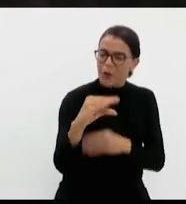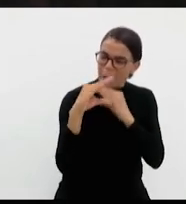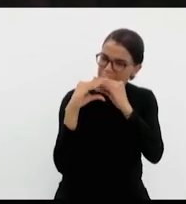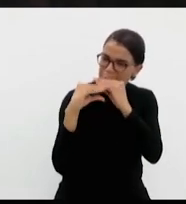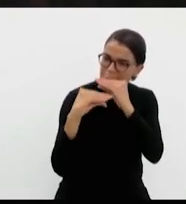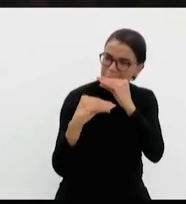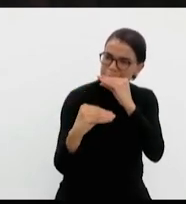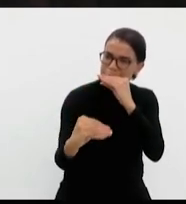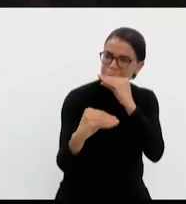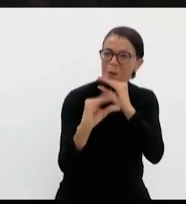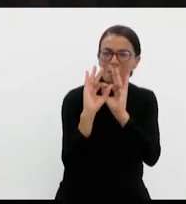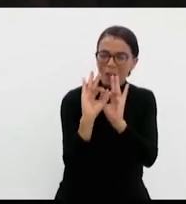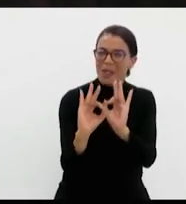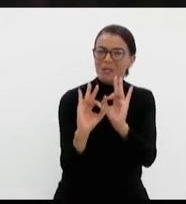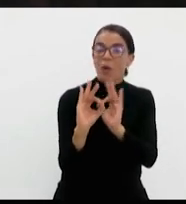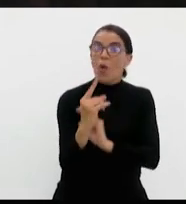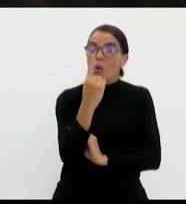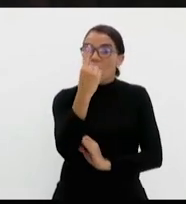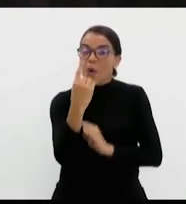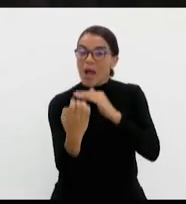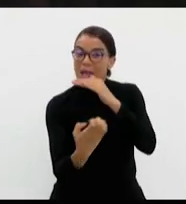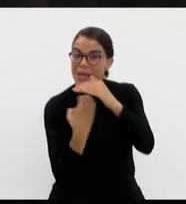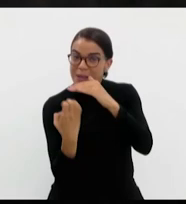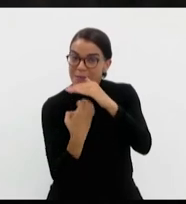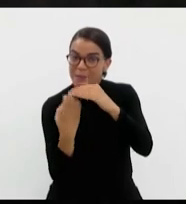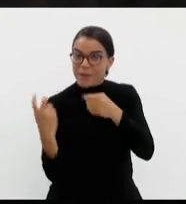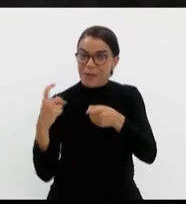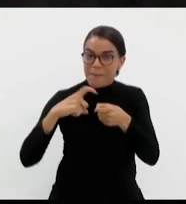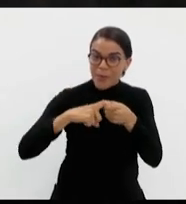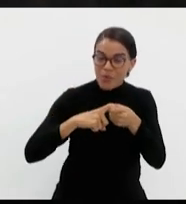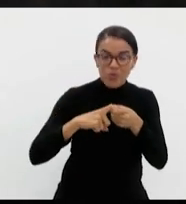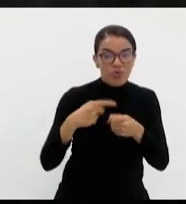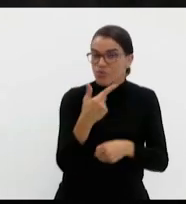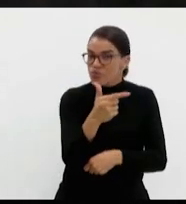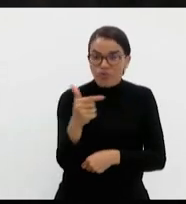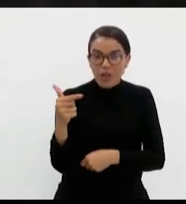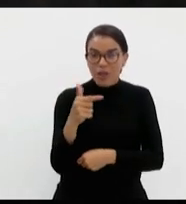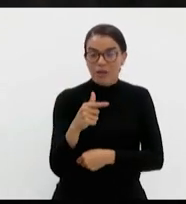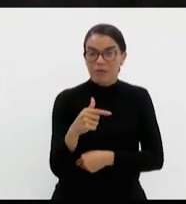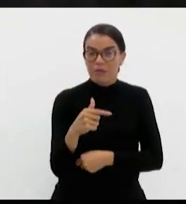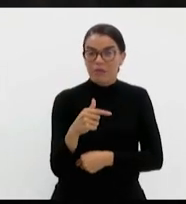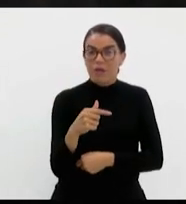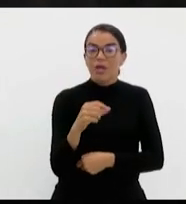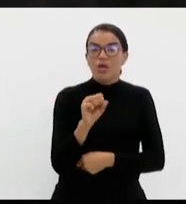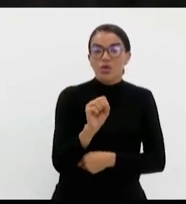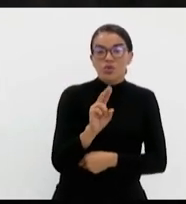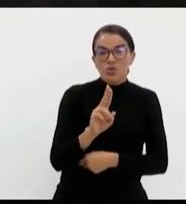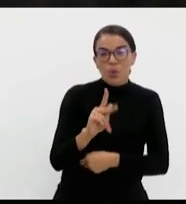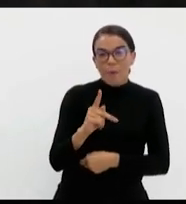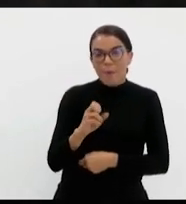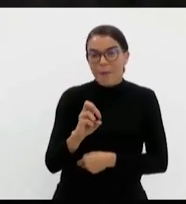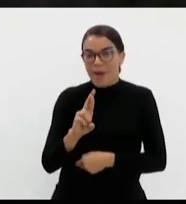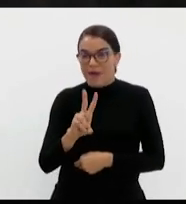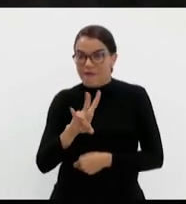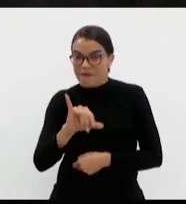tem uma concessionária funcionando a contento. E aí eu estou nominando. Supervia, trem.